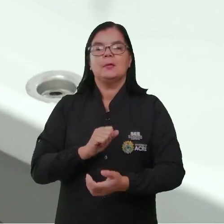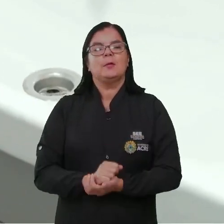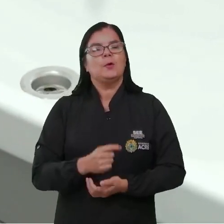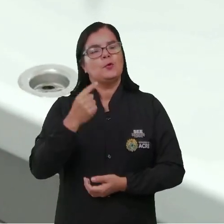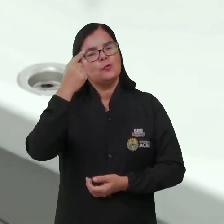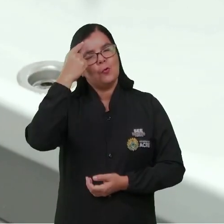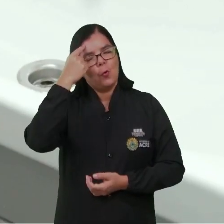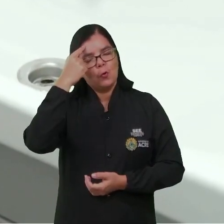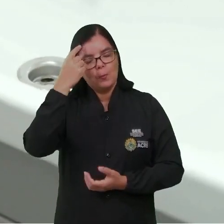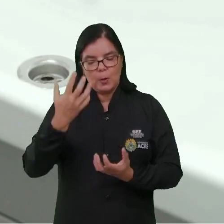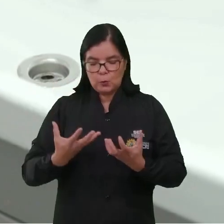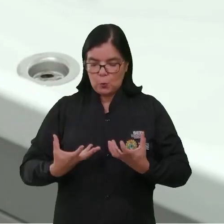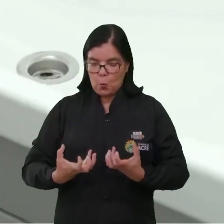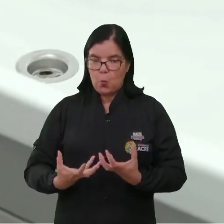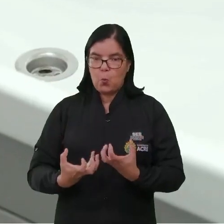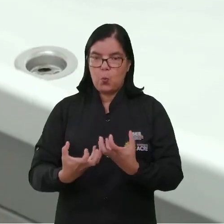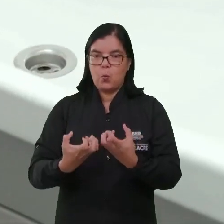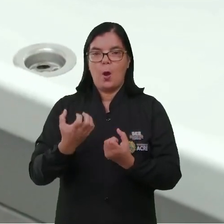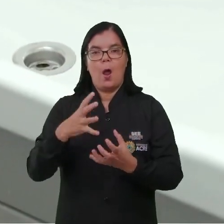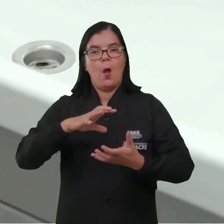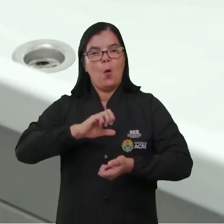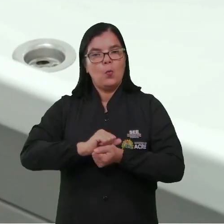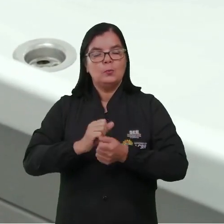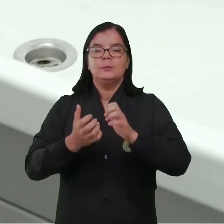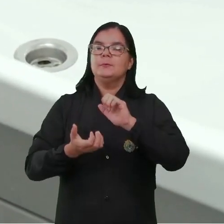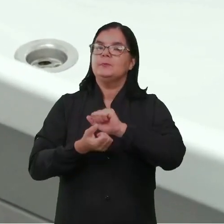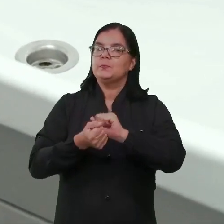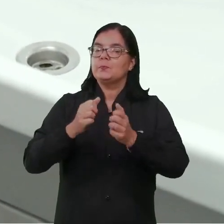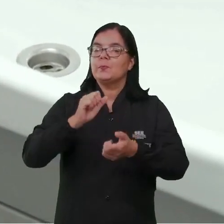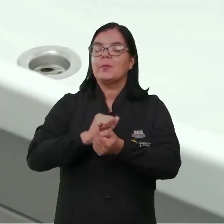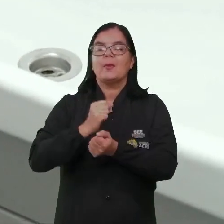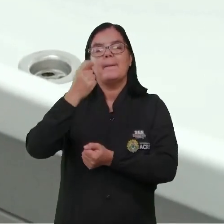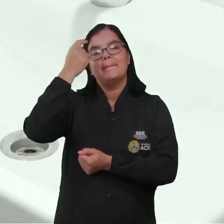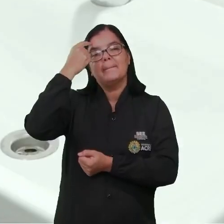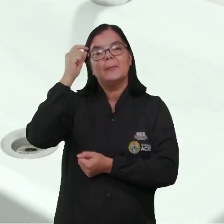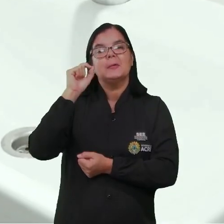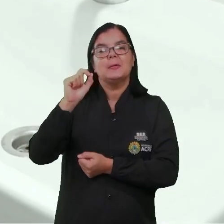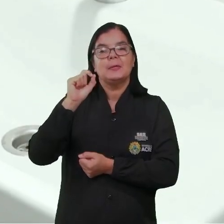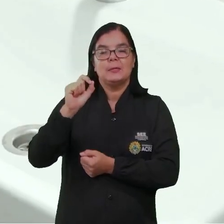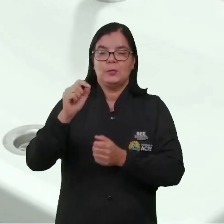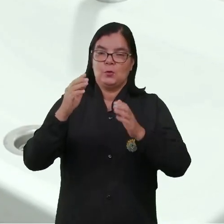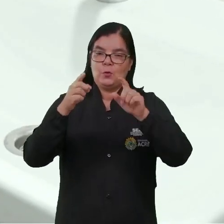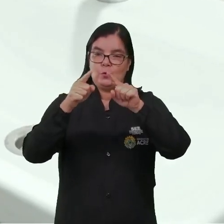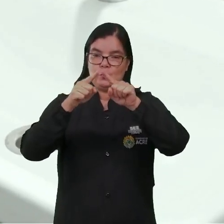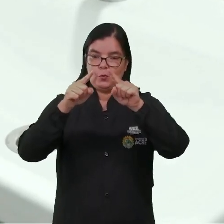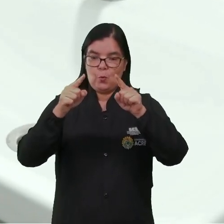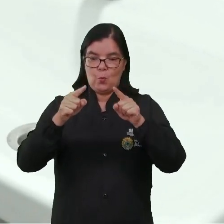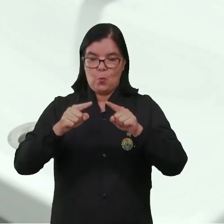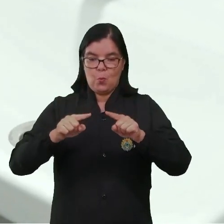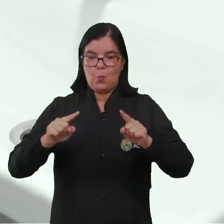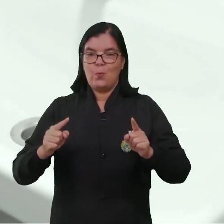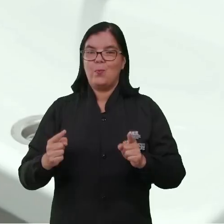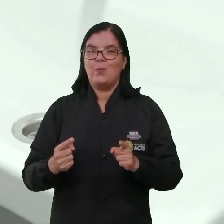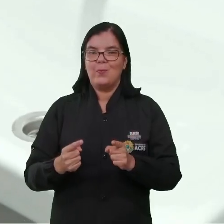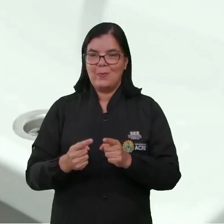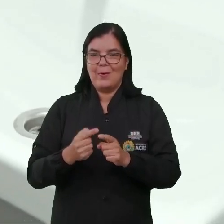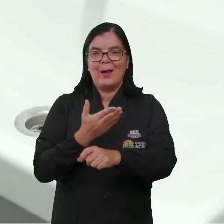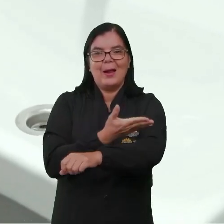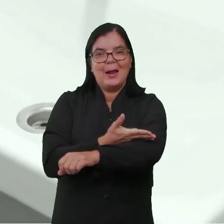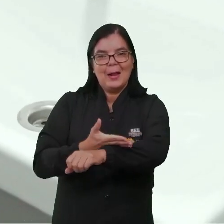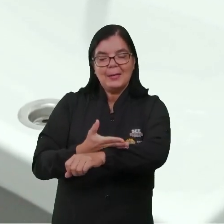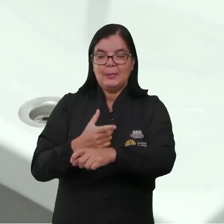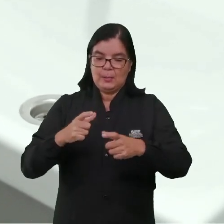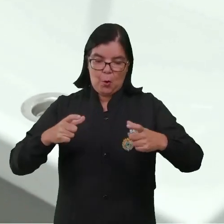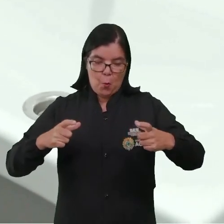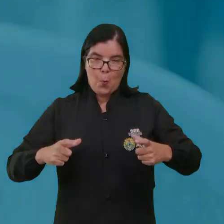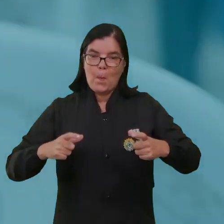pensa em cerâmica, né, acho que, né, a primeira coisa que vem na nossa cabeça são ali os vasos de cerâmica, né? A questão dos